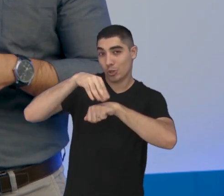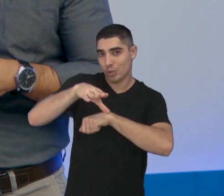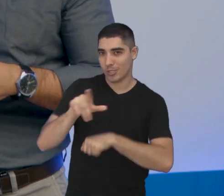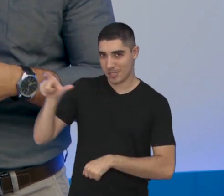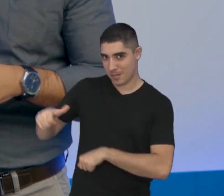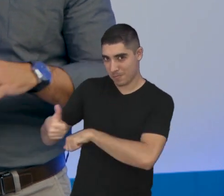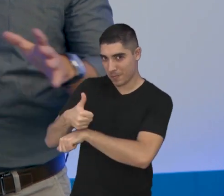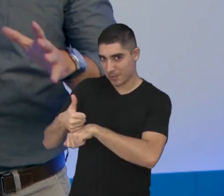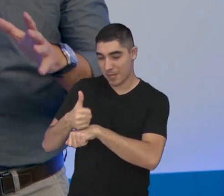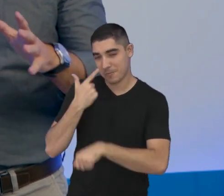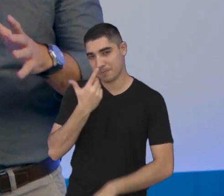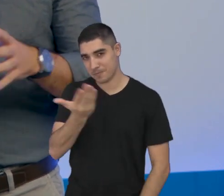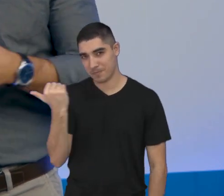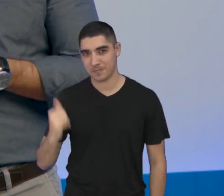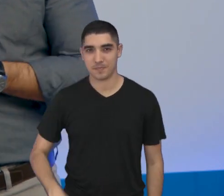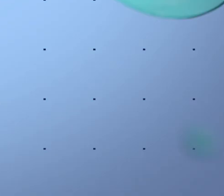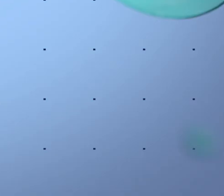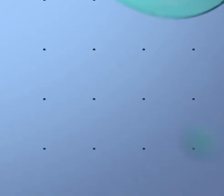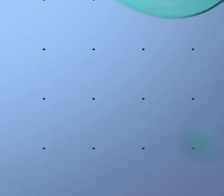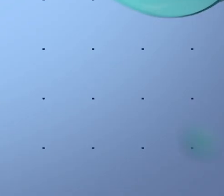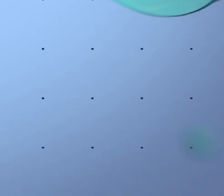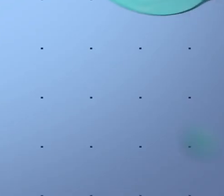especialistas parceiros preparou para a gente?